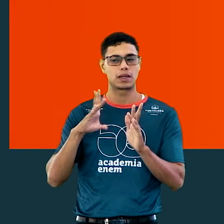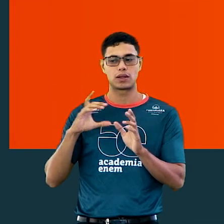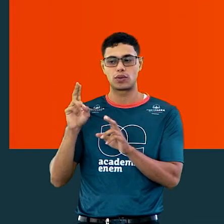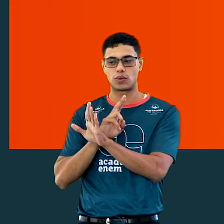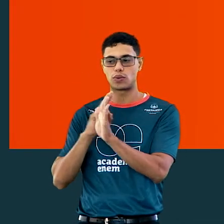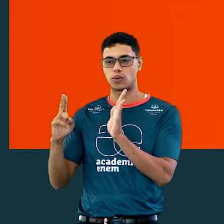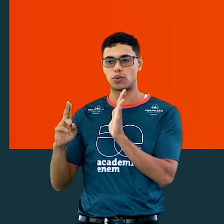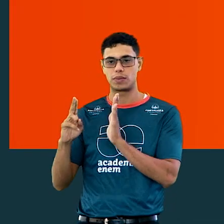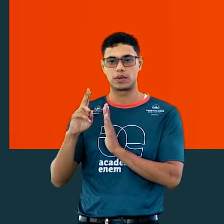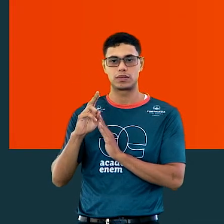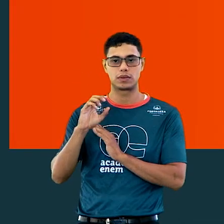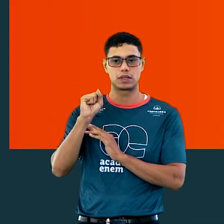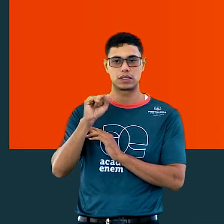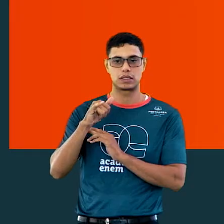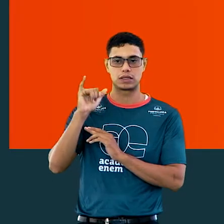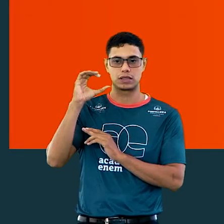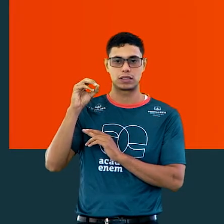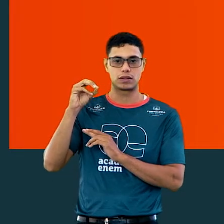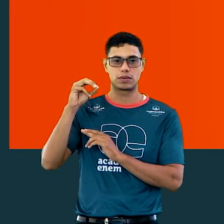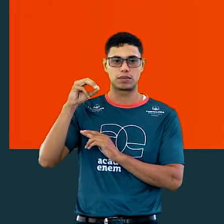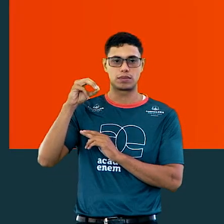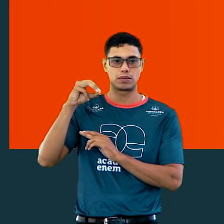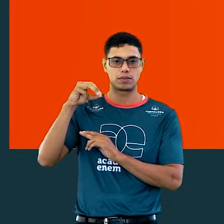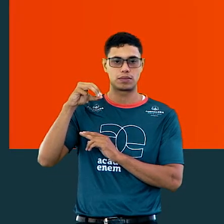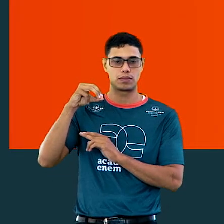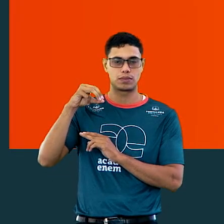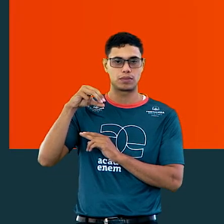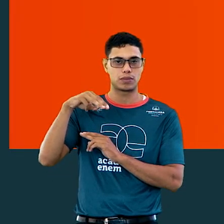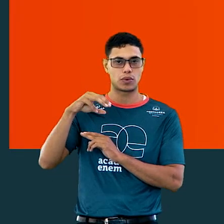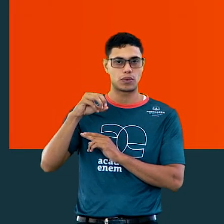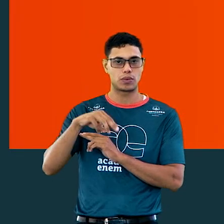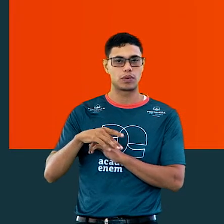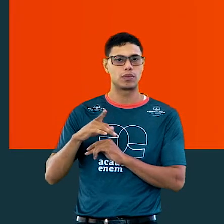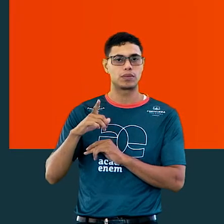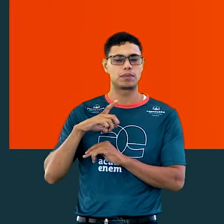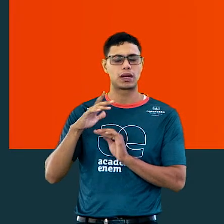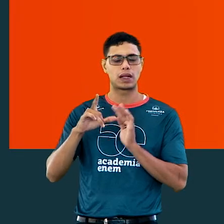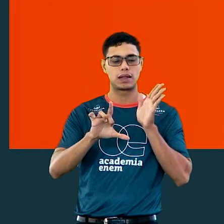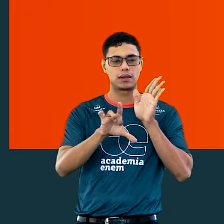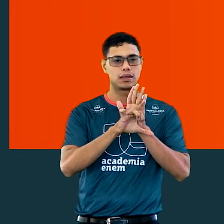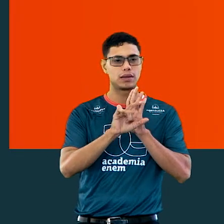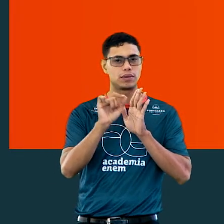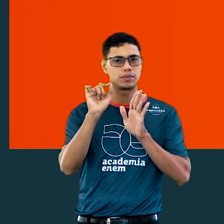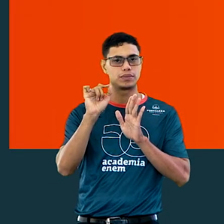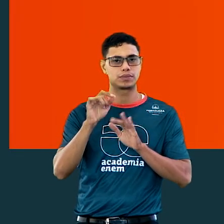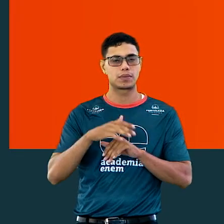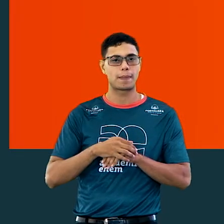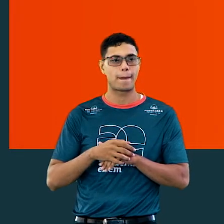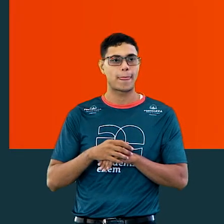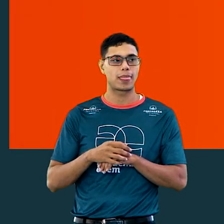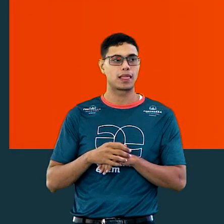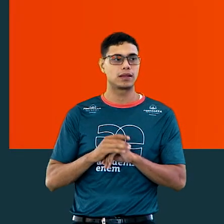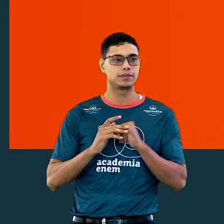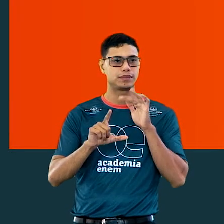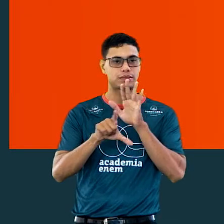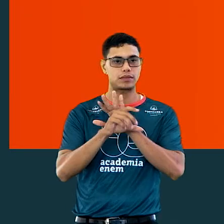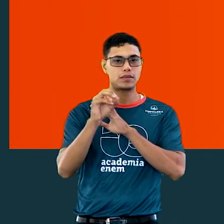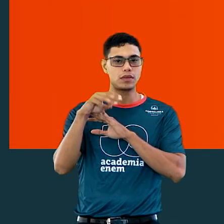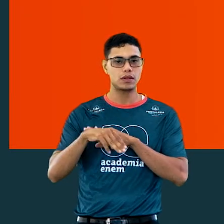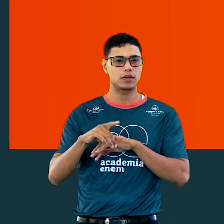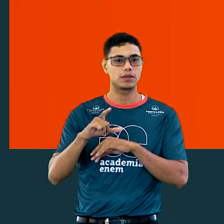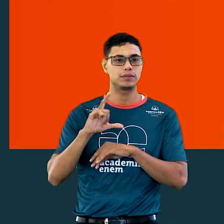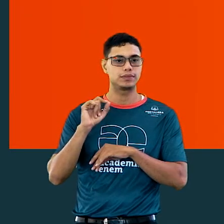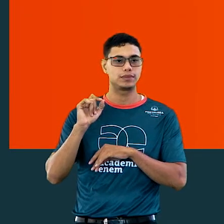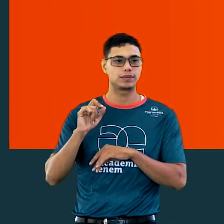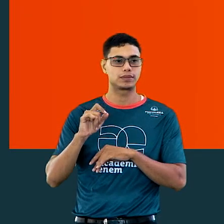cara era Simon Ohm. Sim. Mas o que é a lei de Ohm? A lei de Ohm diz que